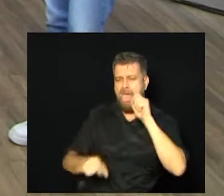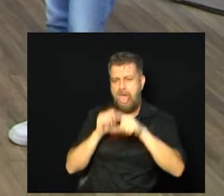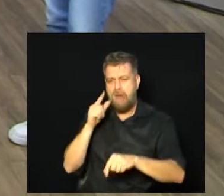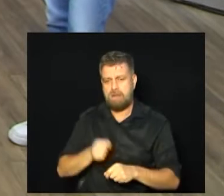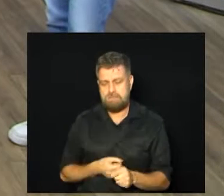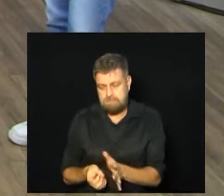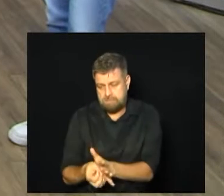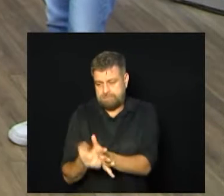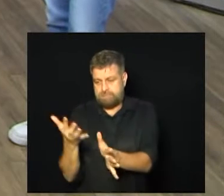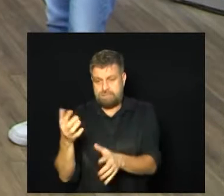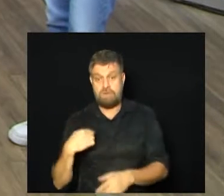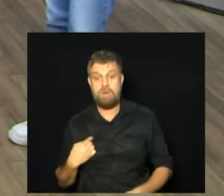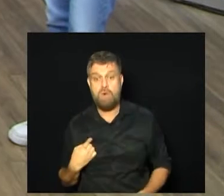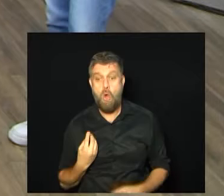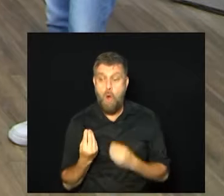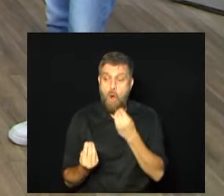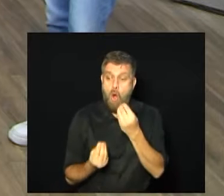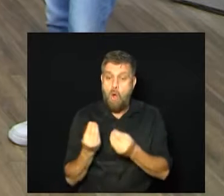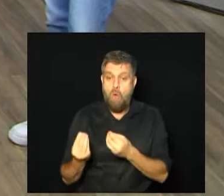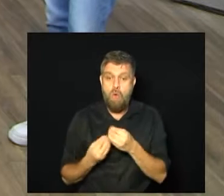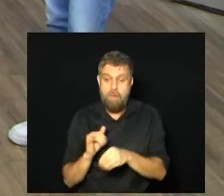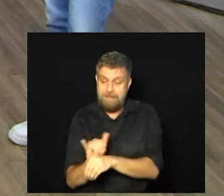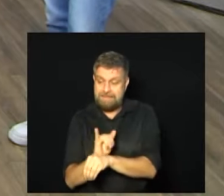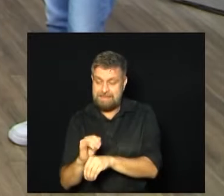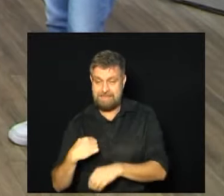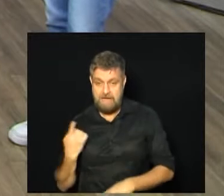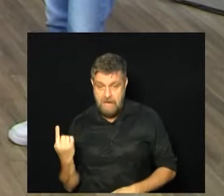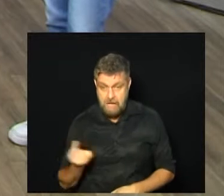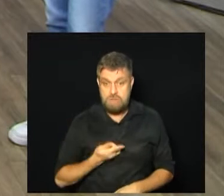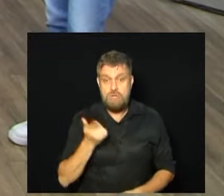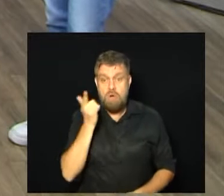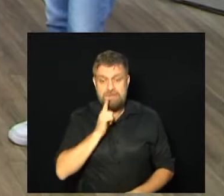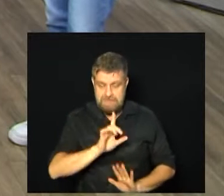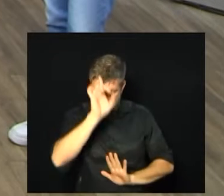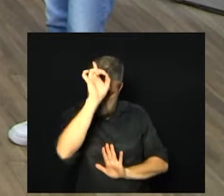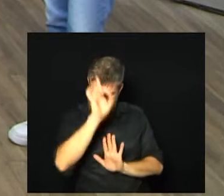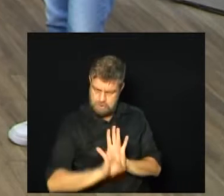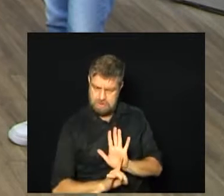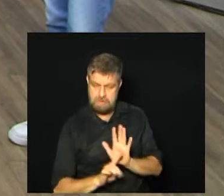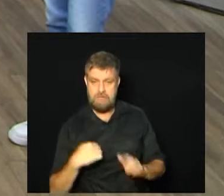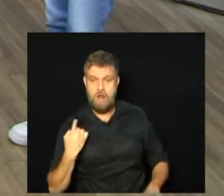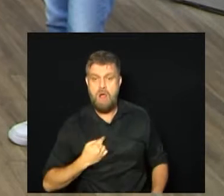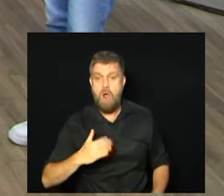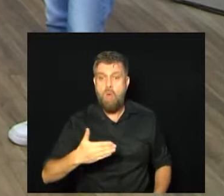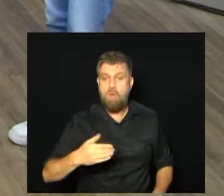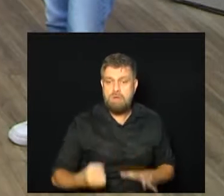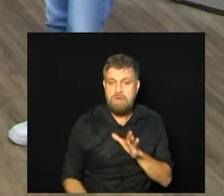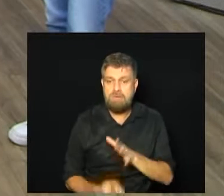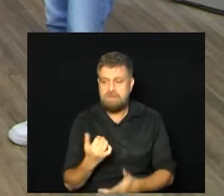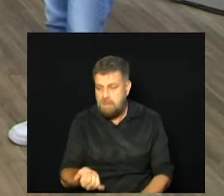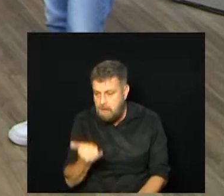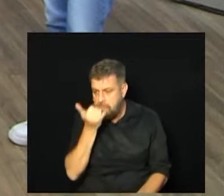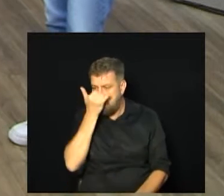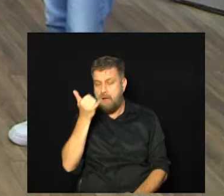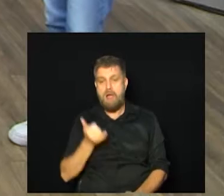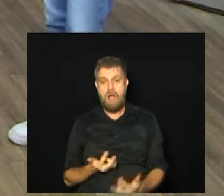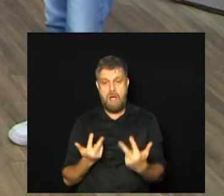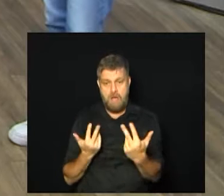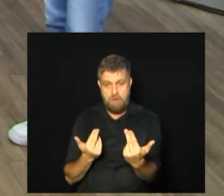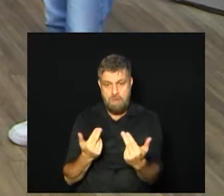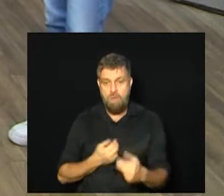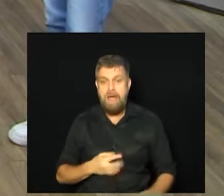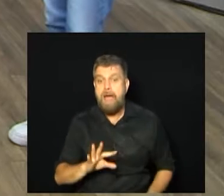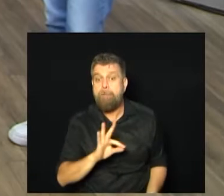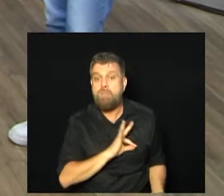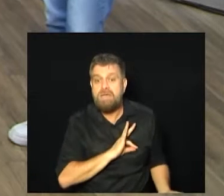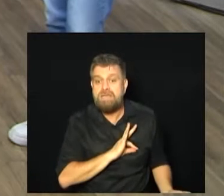doutora Ana diz, como é possível que a gente busque nossos direitos quando acontece algo dessa maneira? É na polícia,